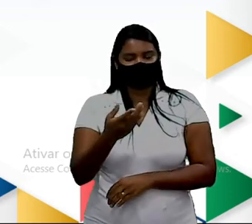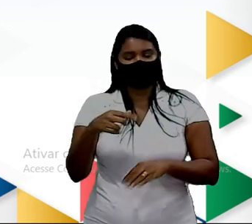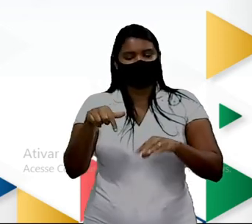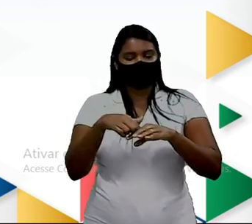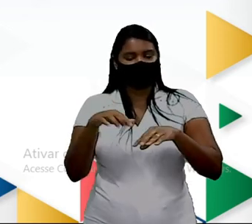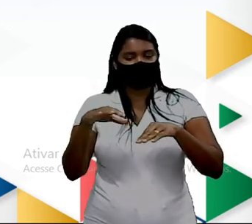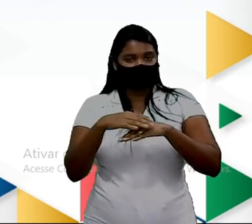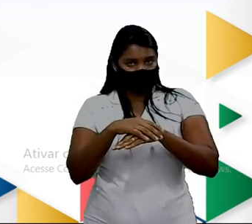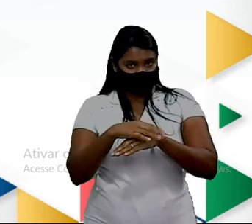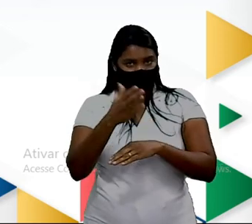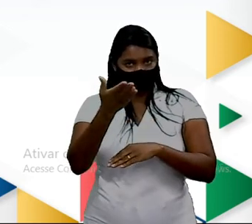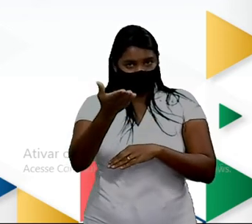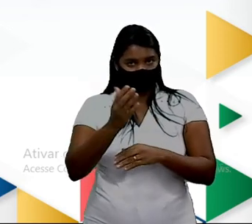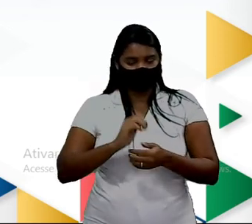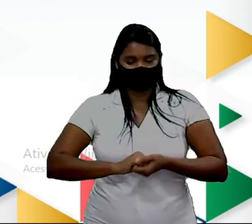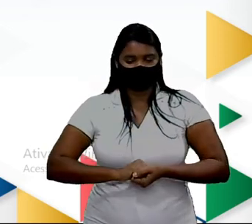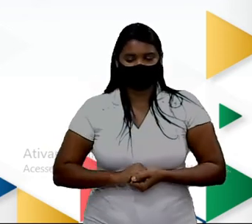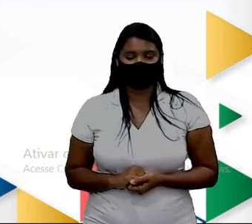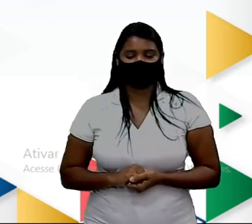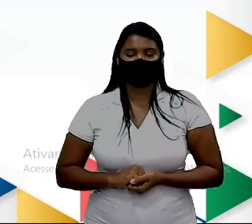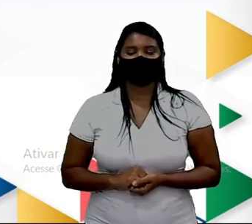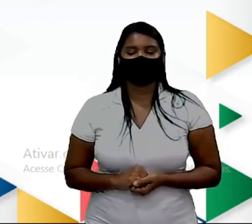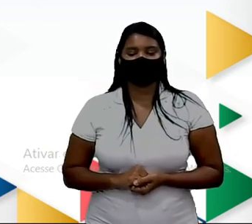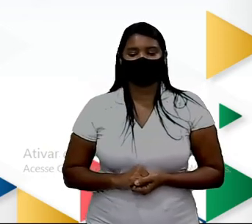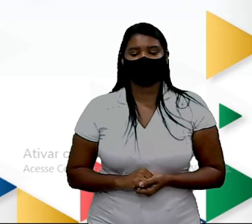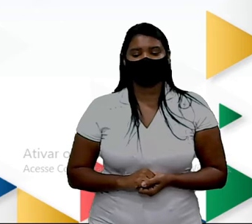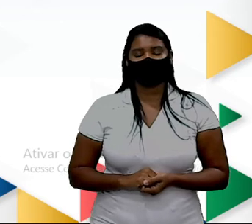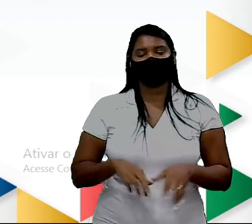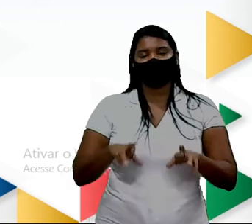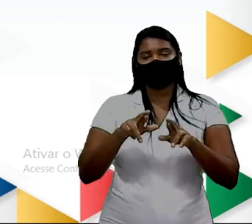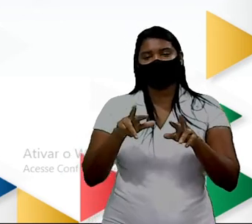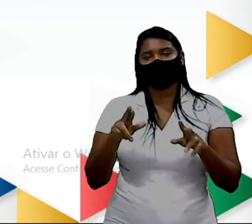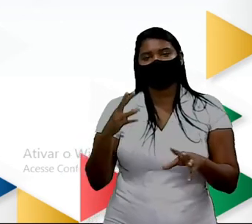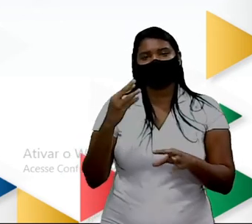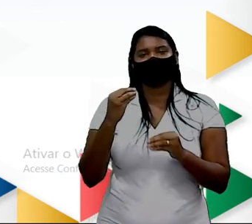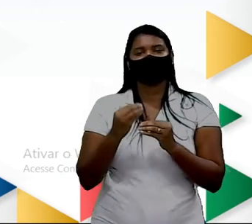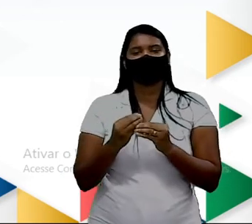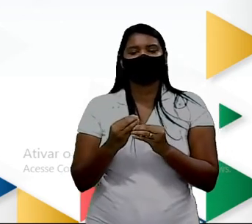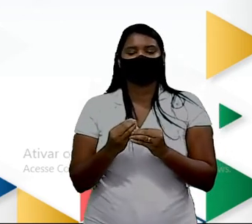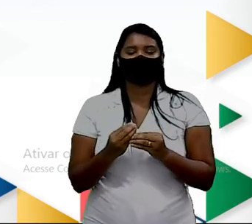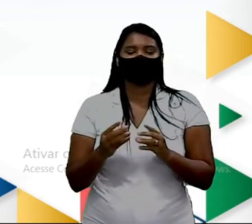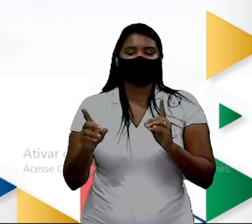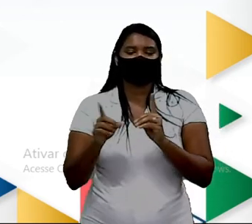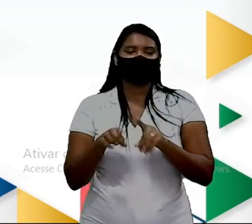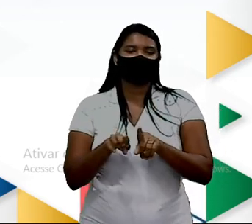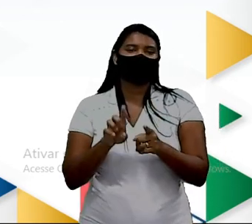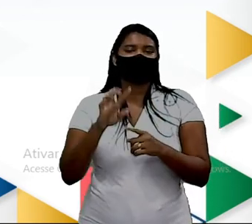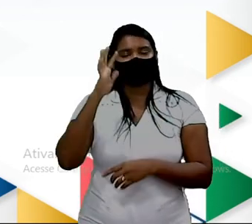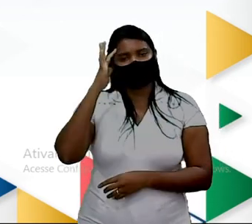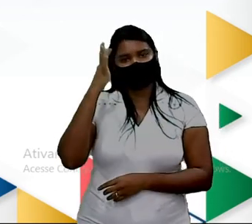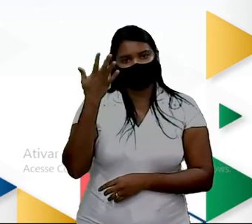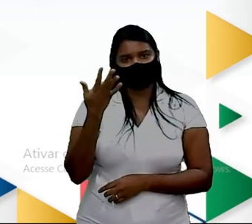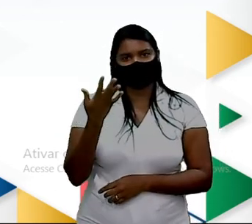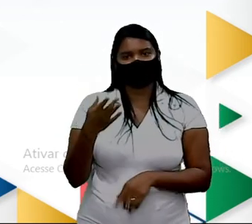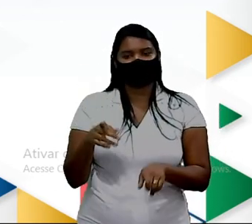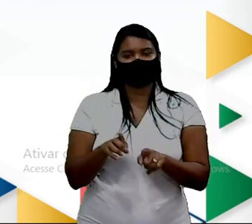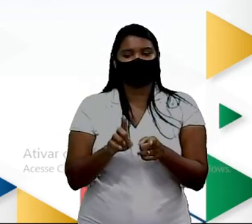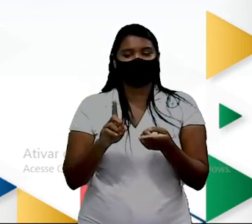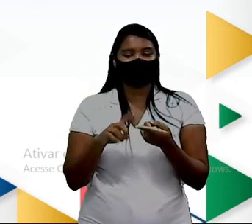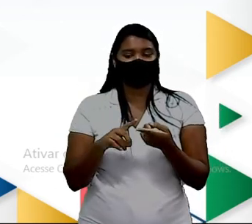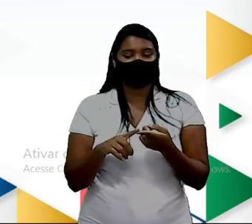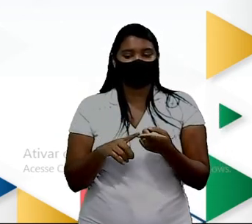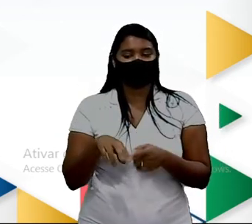O comprimento do teu pé, tá bom? Aí tem uma variável que deverá ser encontrada para solucionar a equação aí, porque